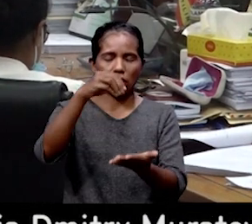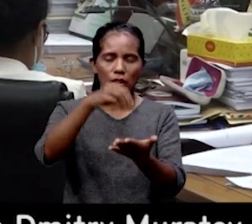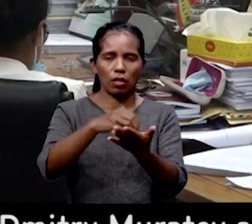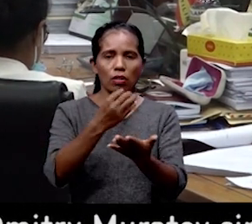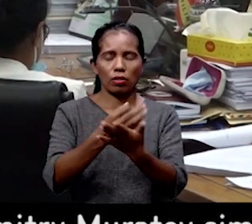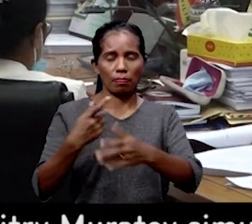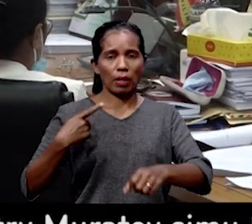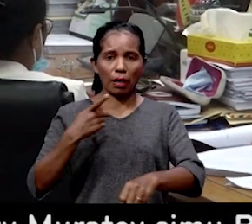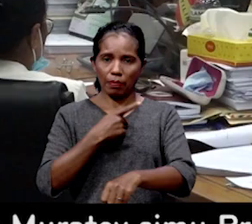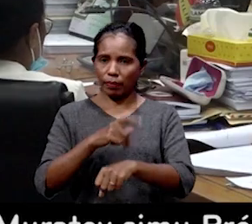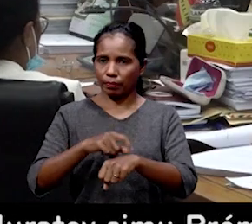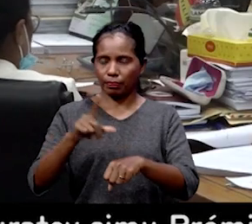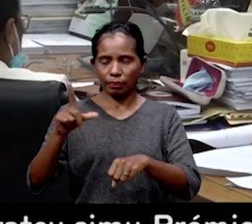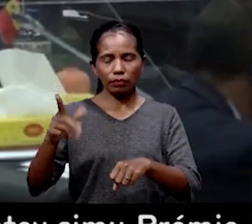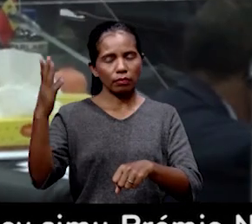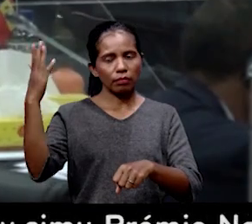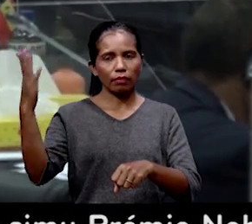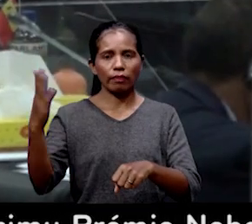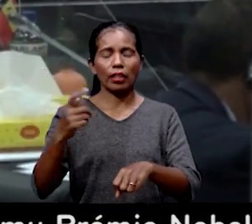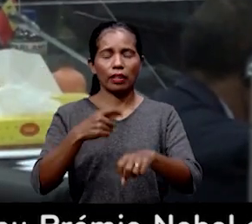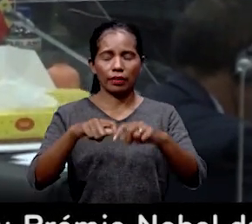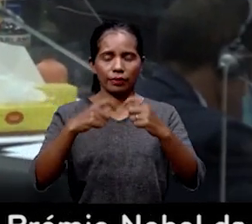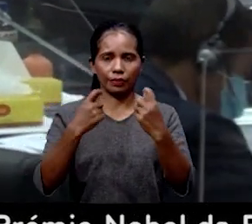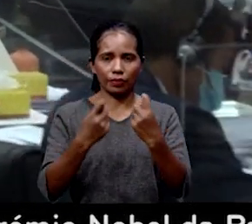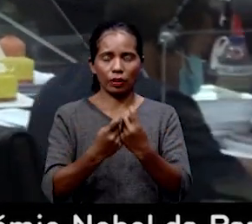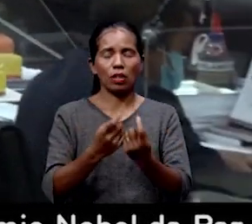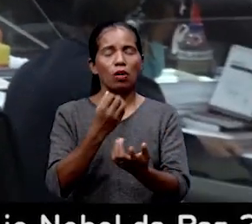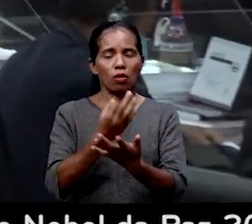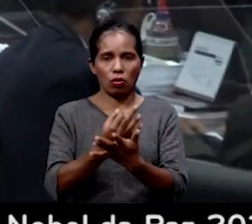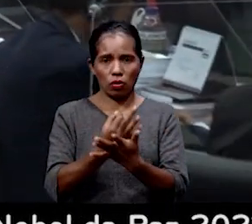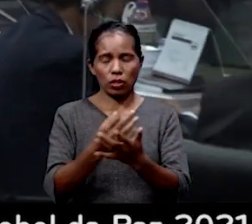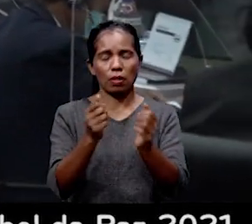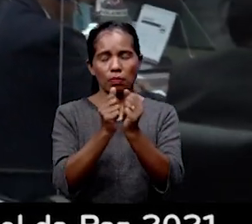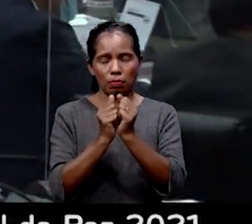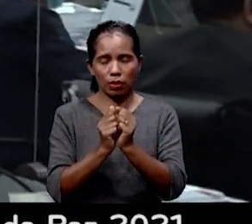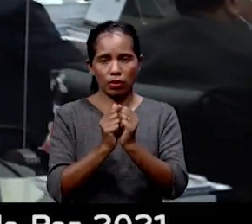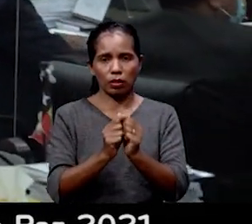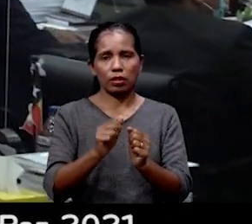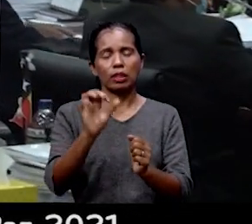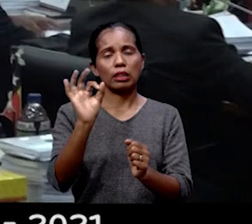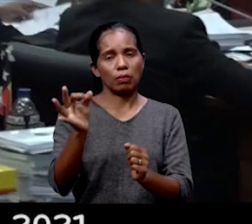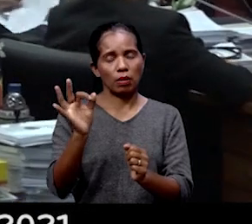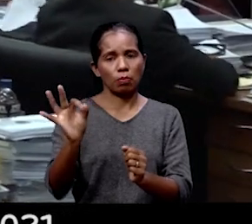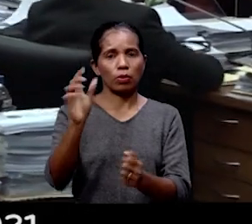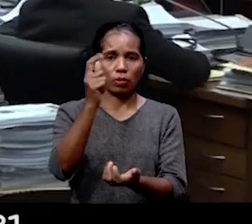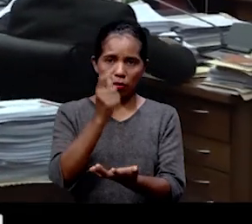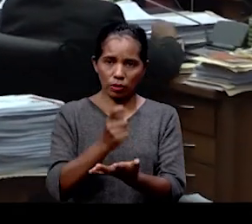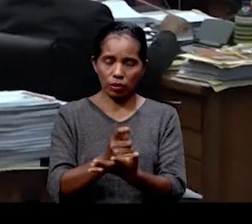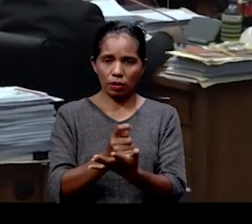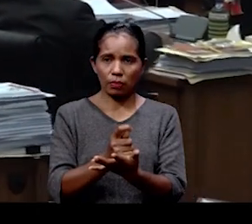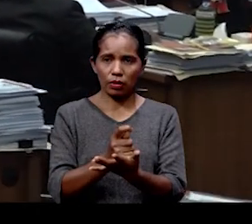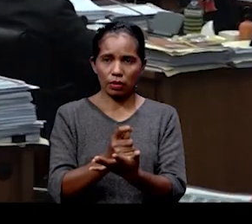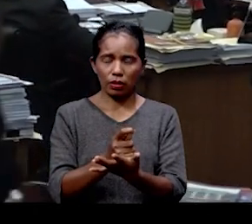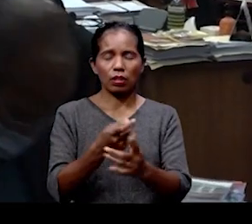Parlamento Nacional nian, e a categoria capital menor, o orçamento rihun atusianulo resin, nebe composto